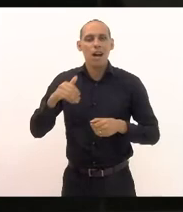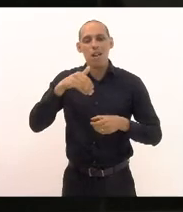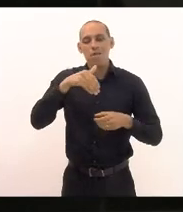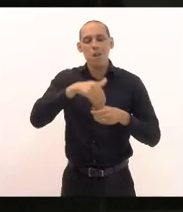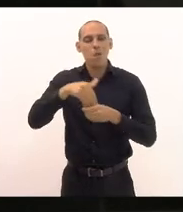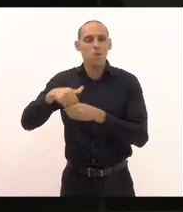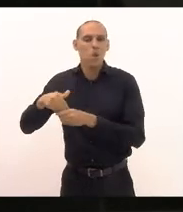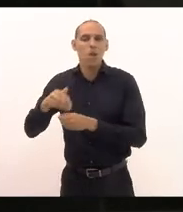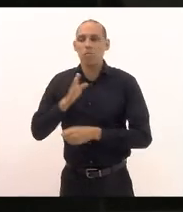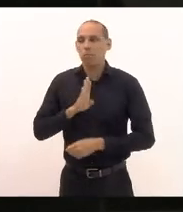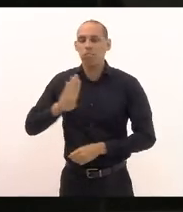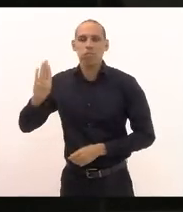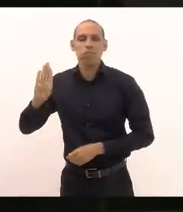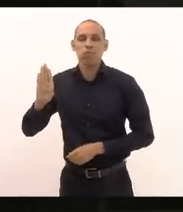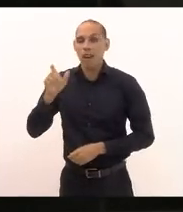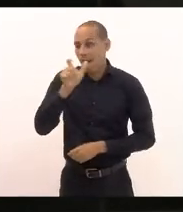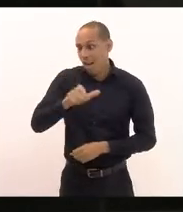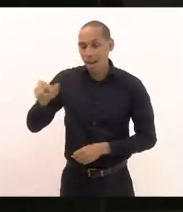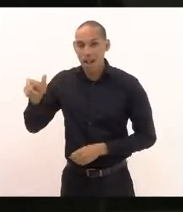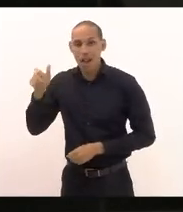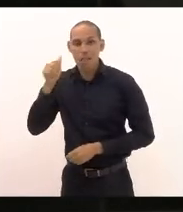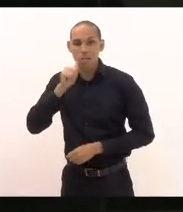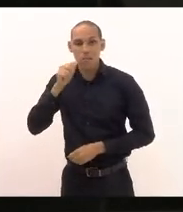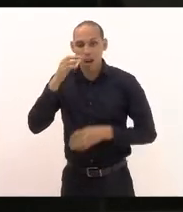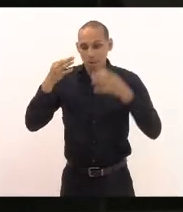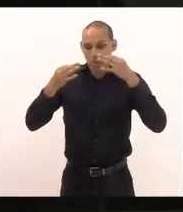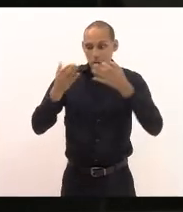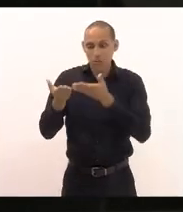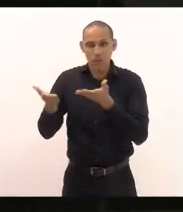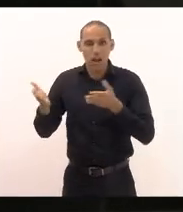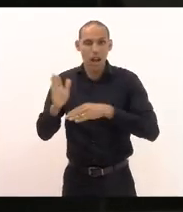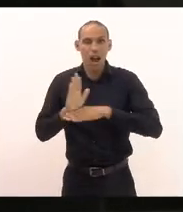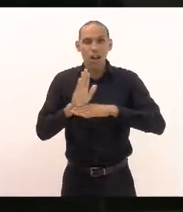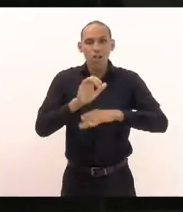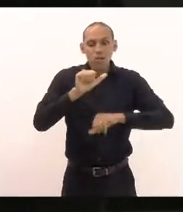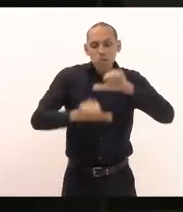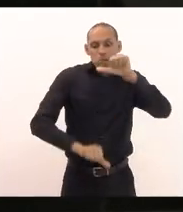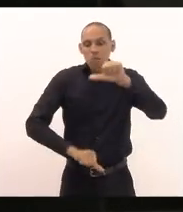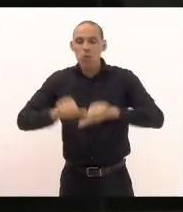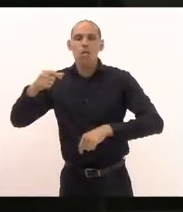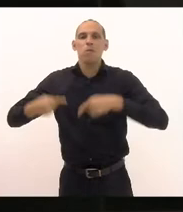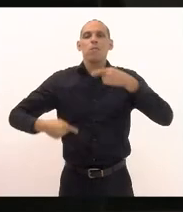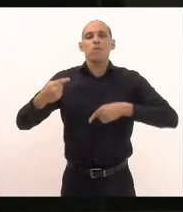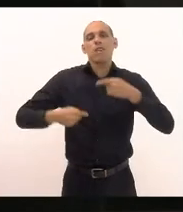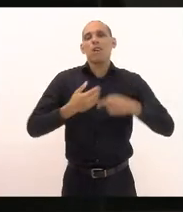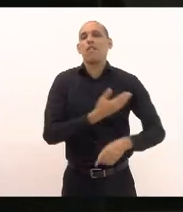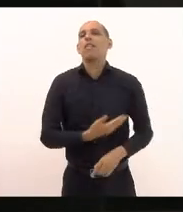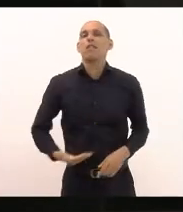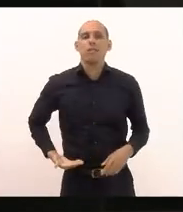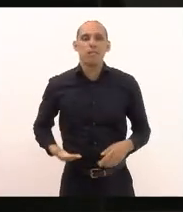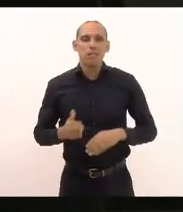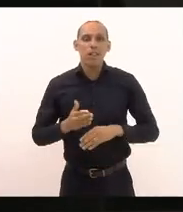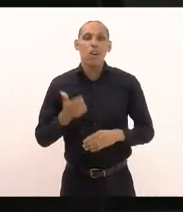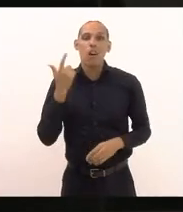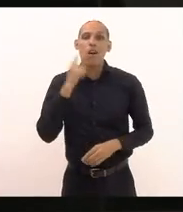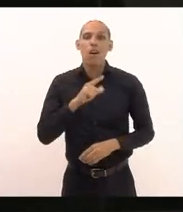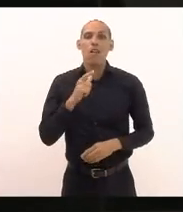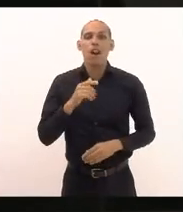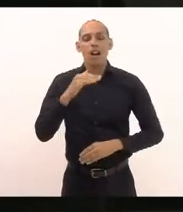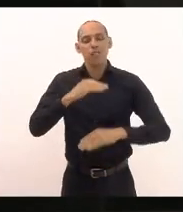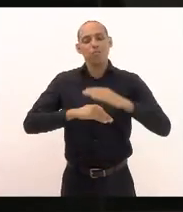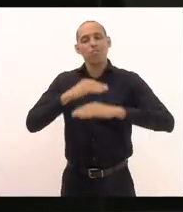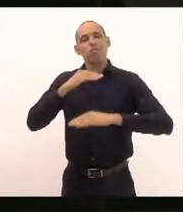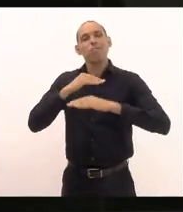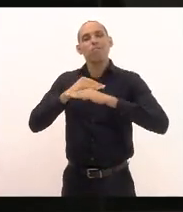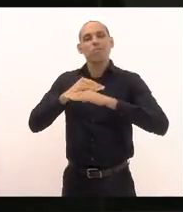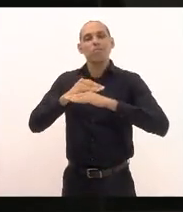mulher, promover as alterações das políticas públicas tão importantes para garantir a equidade e para